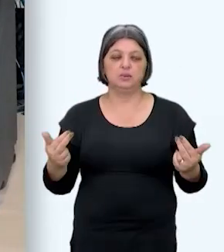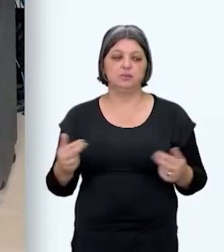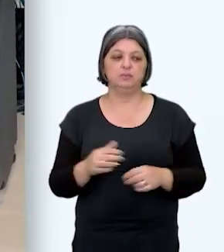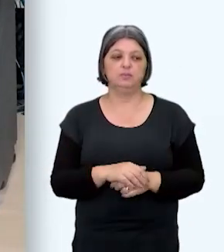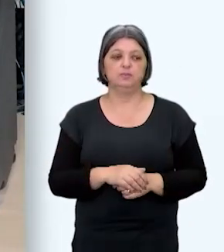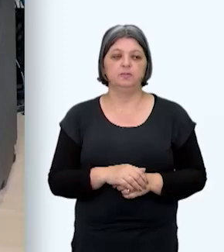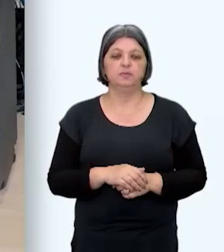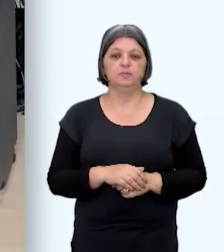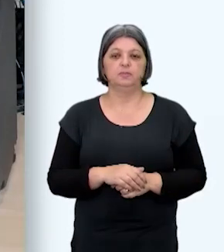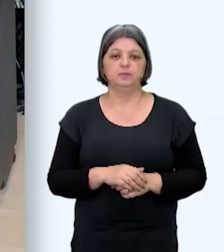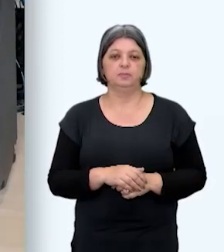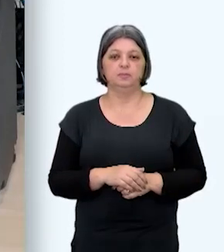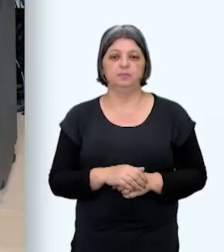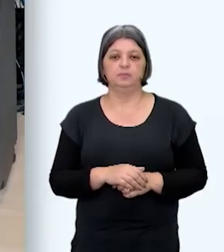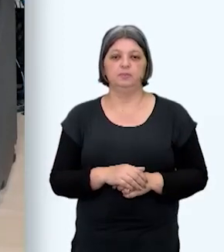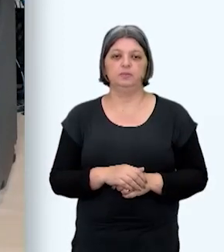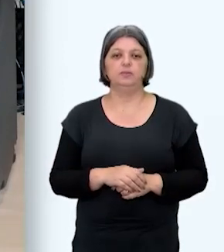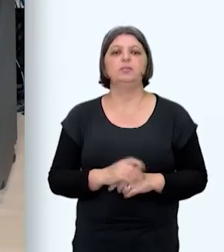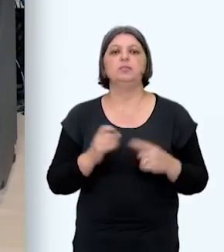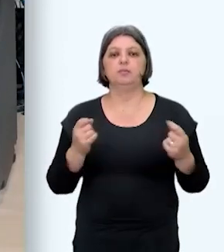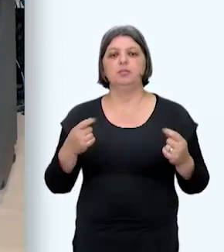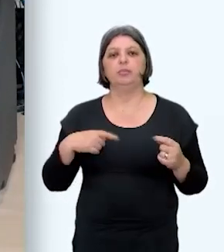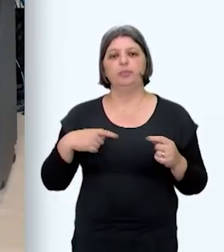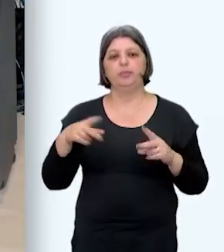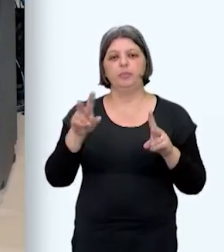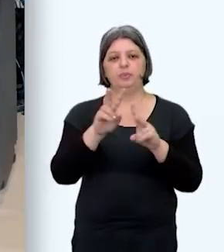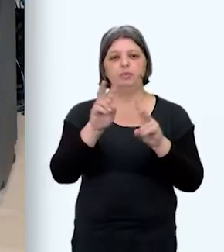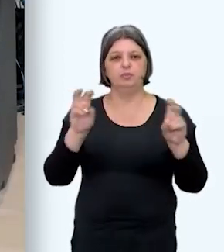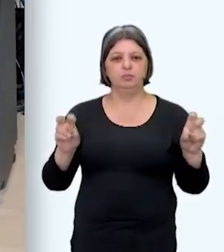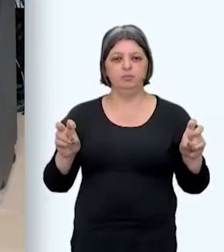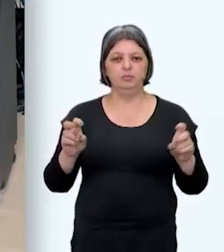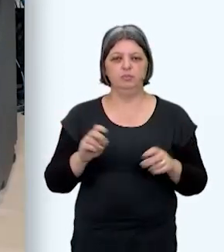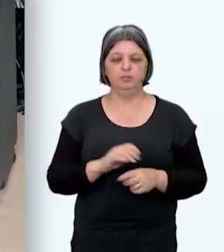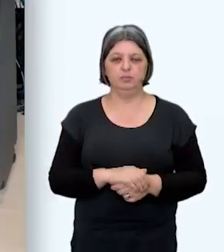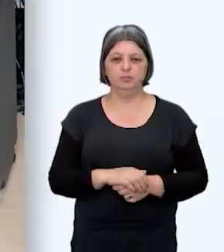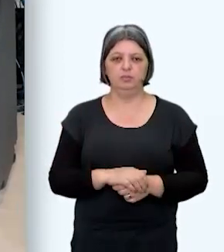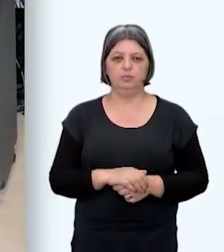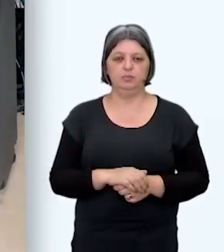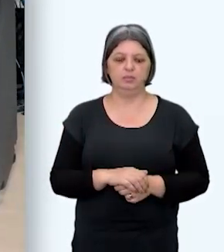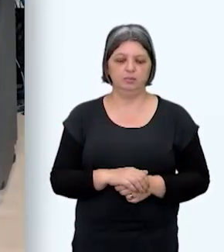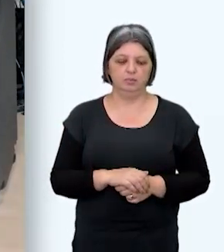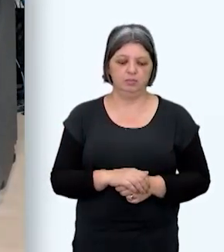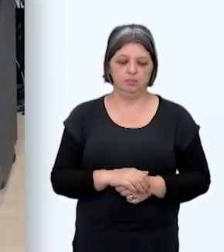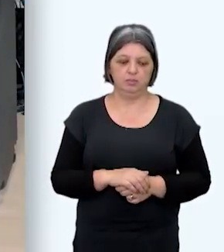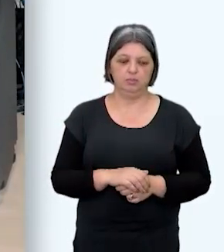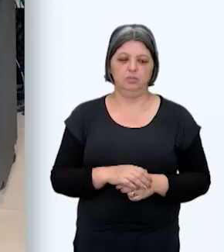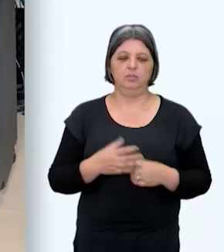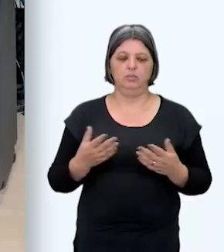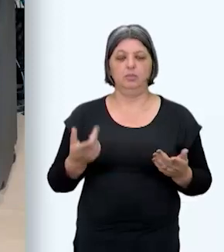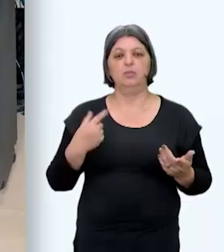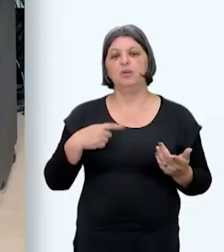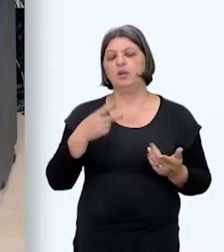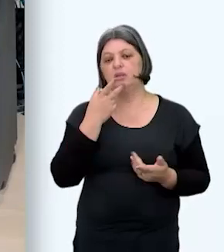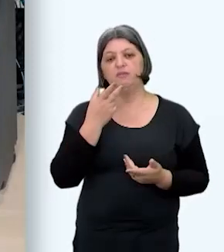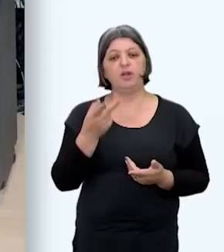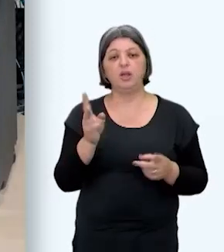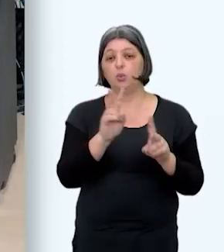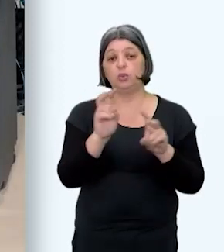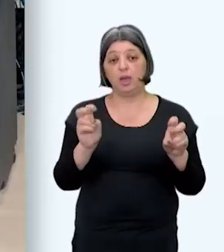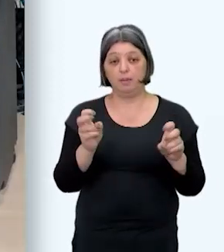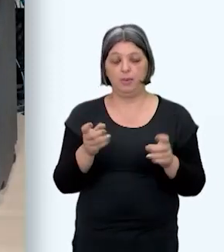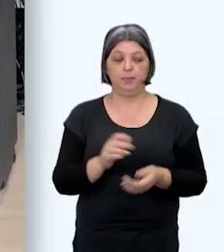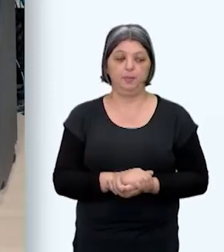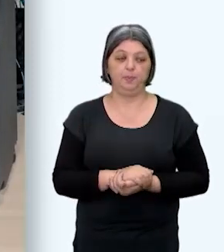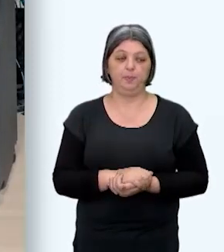né? De se preocupar em não fugir do assunto, de contextualizar uma cena com o que você está falando,